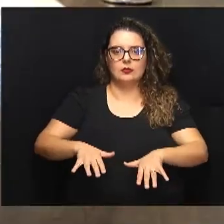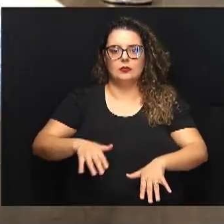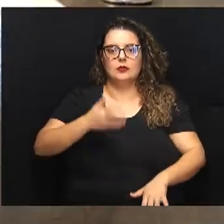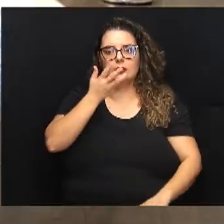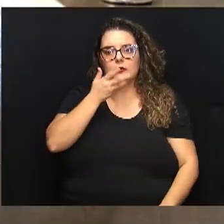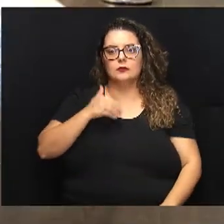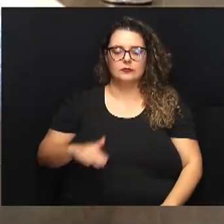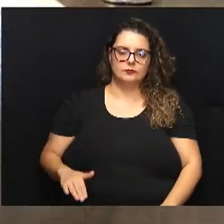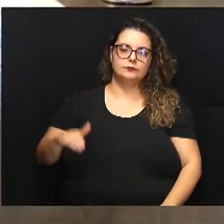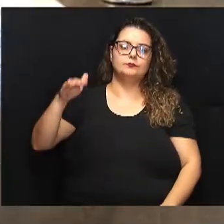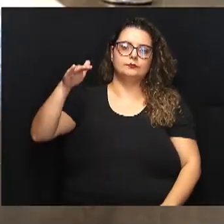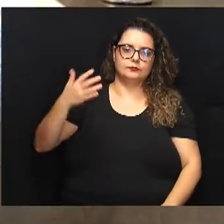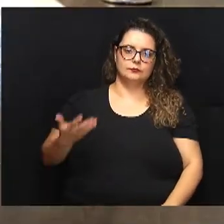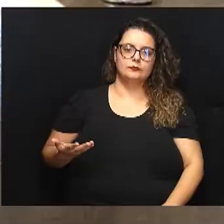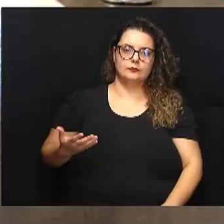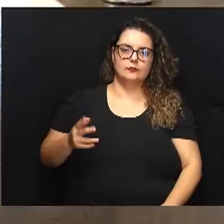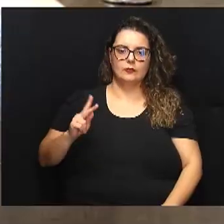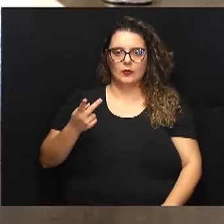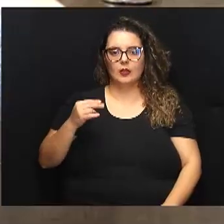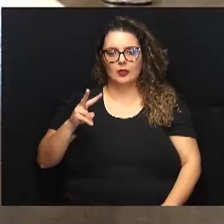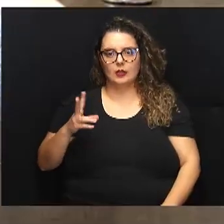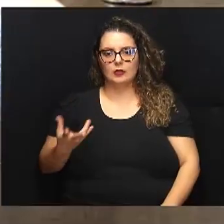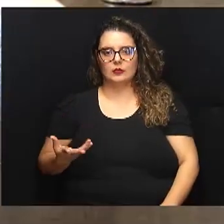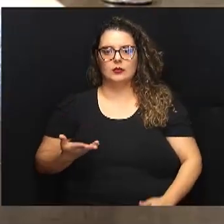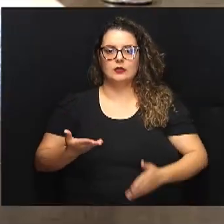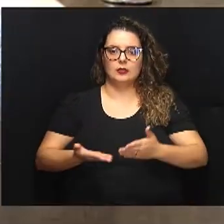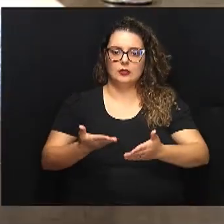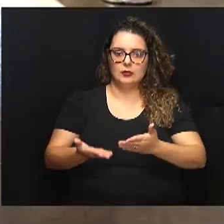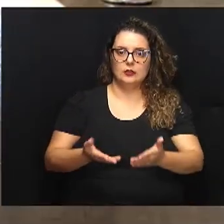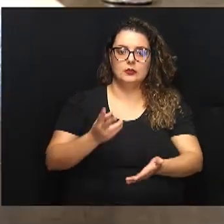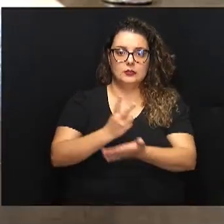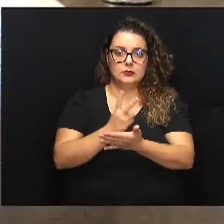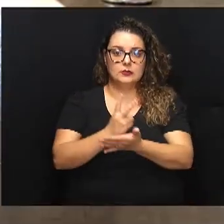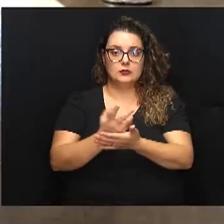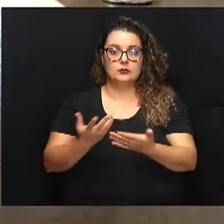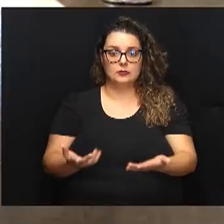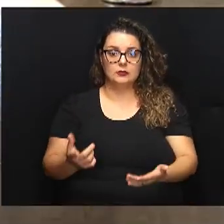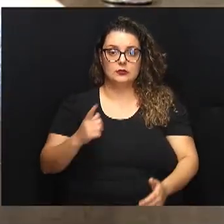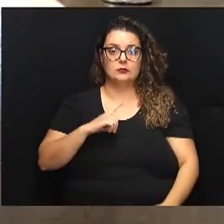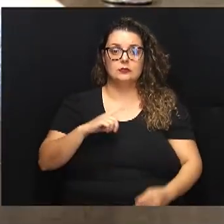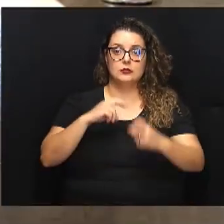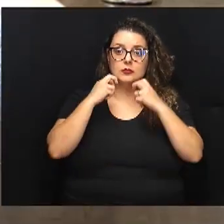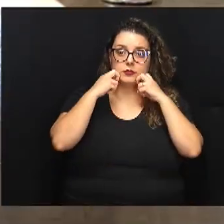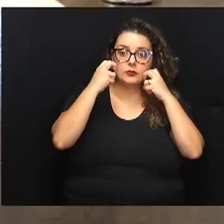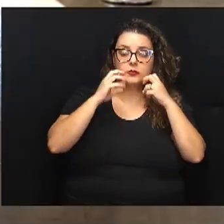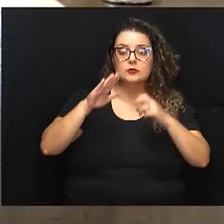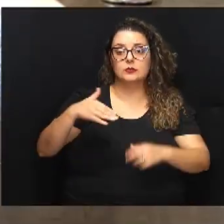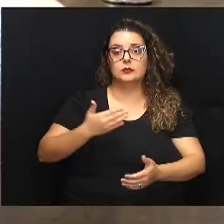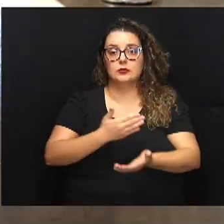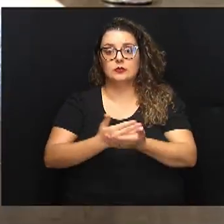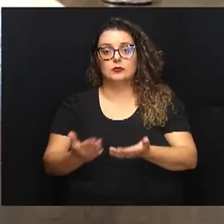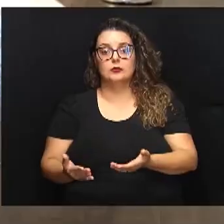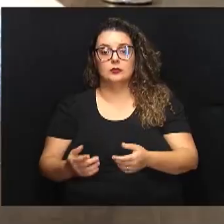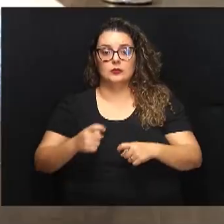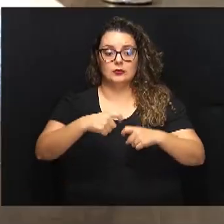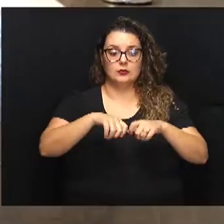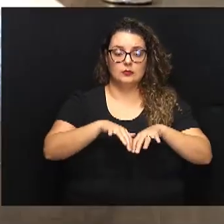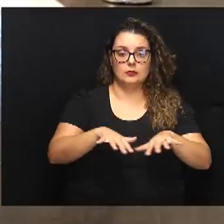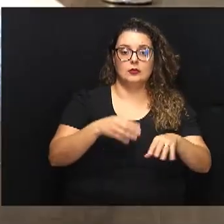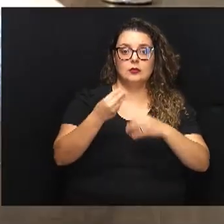crescem com o HIV em tratamento sempre, mas elas têm muita vergonha quando começa a atividade sexual,